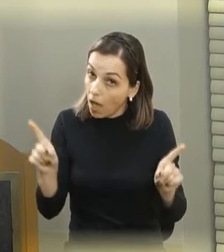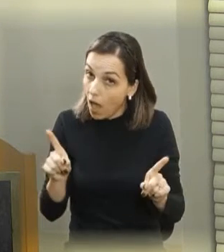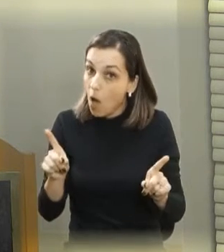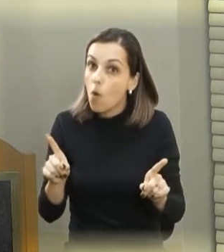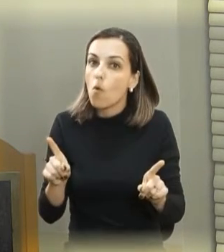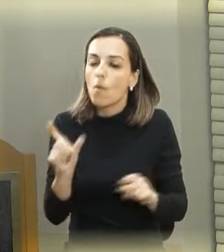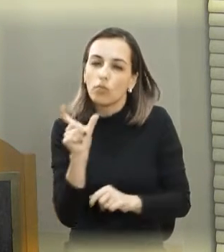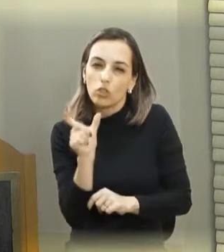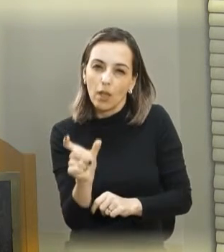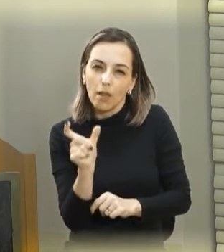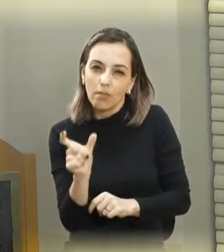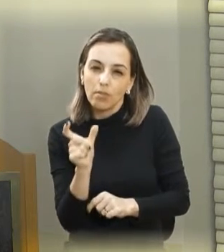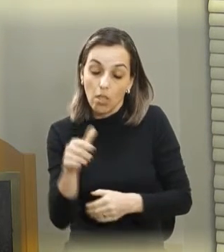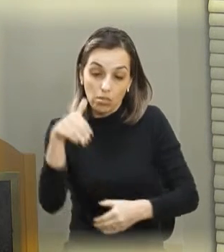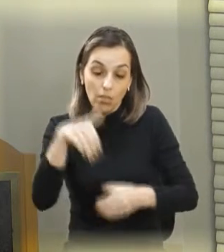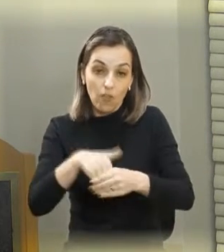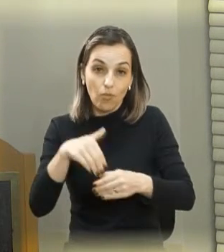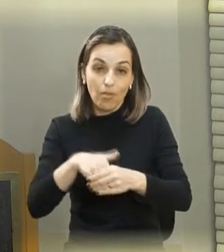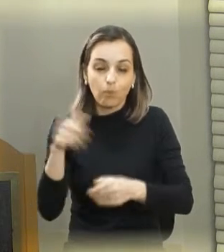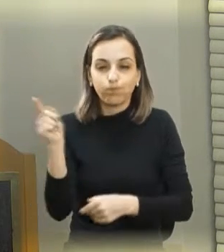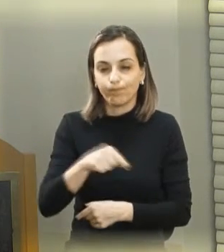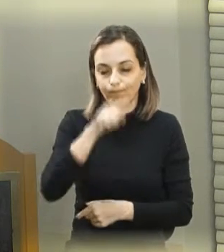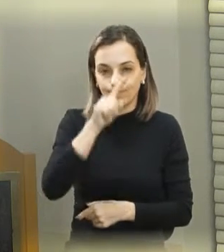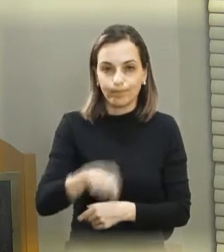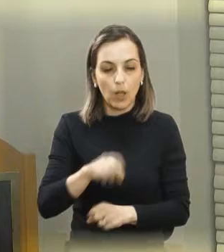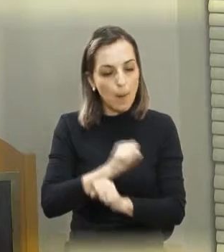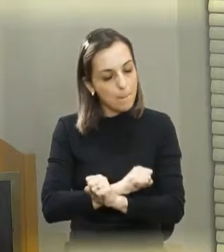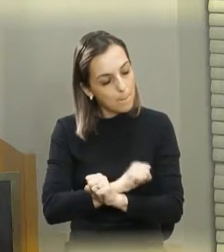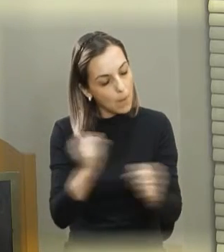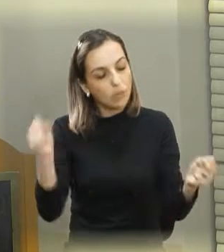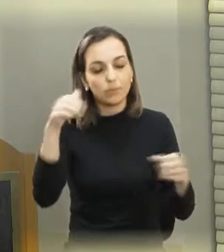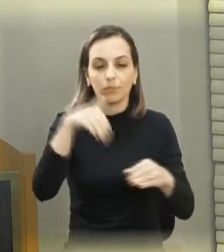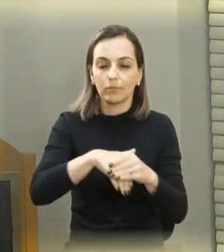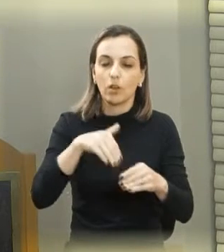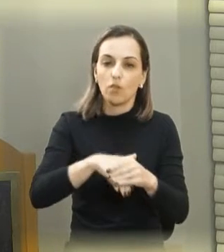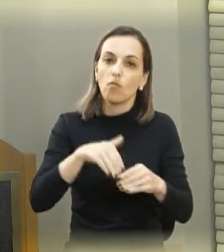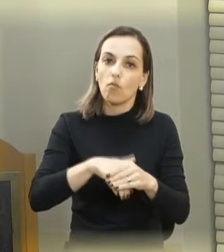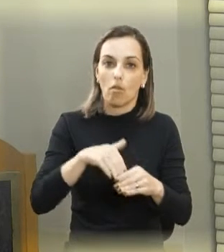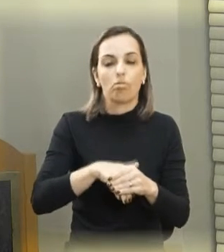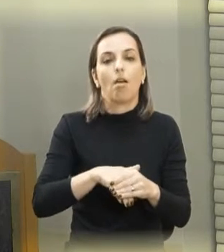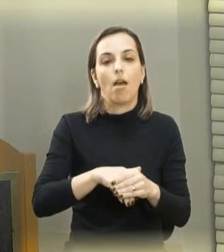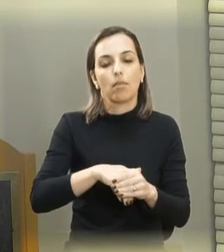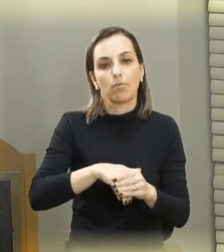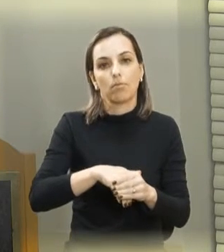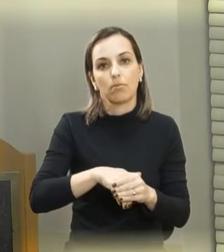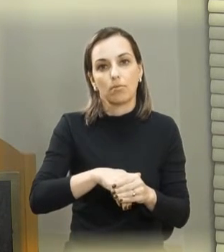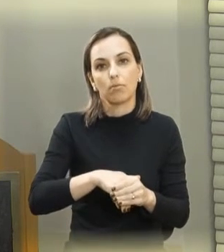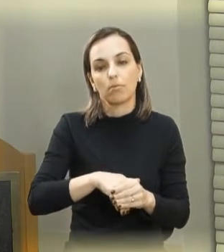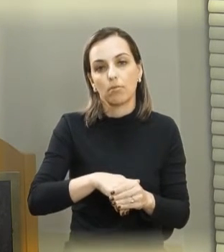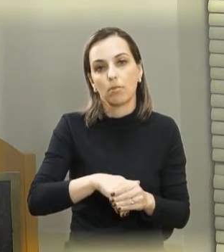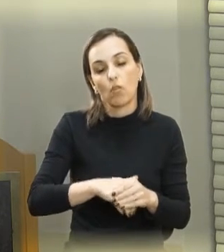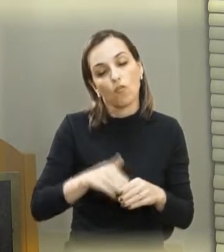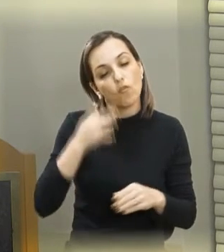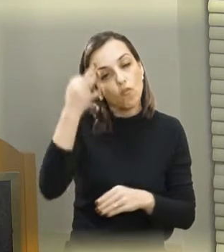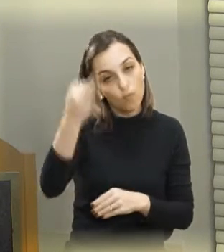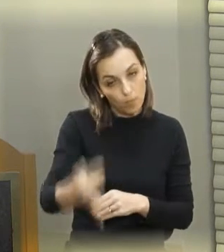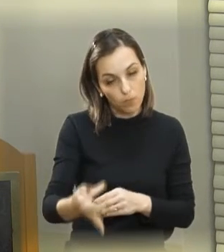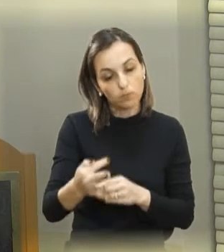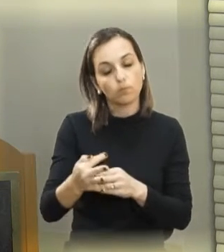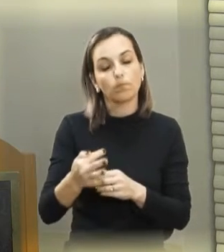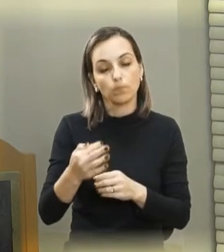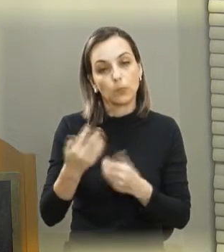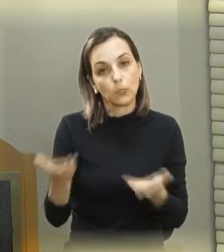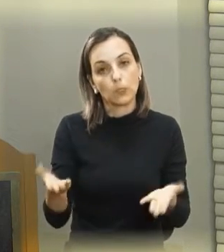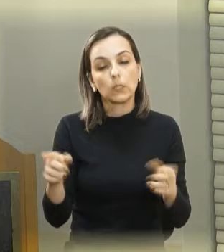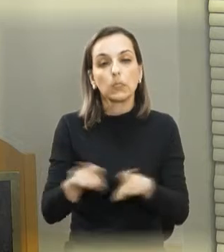Eleitoral terá o seu título cancelado e estará impedido de comparecer às urnas no ano